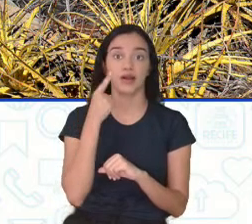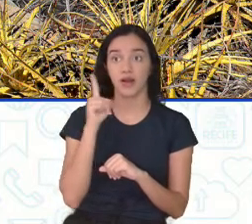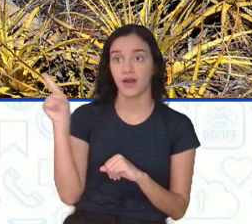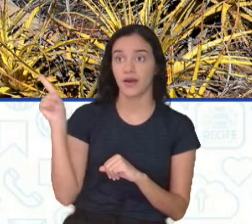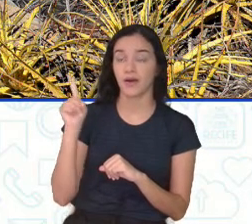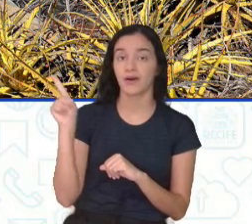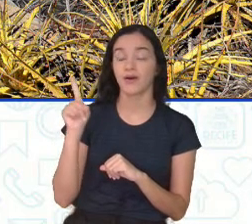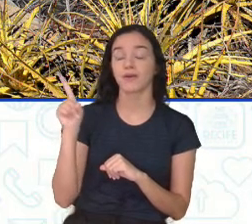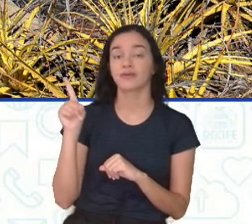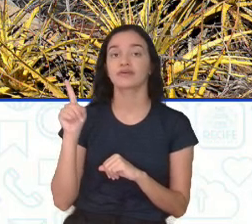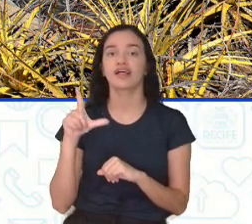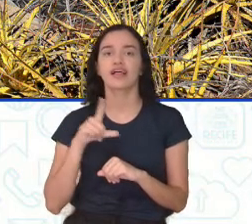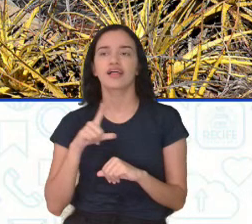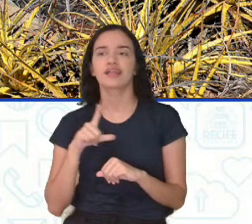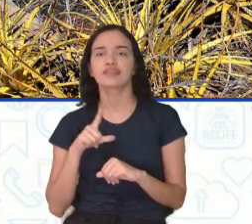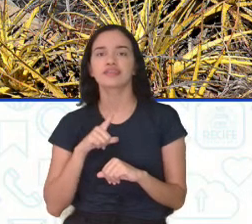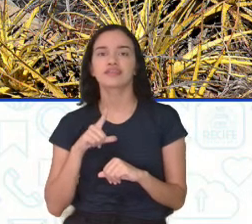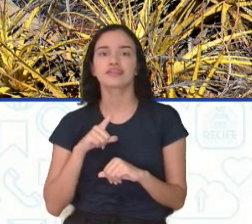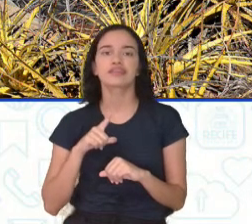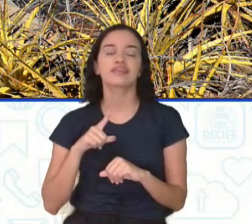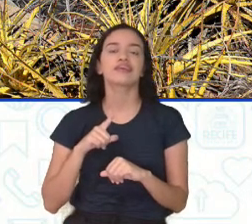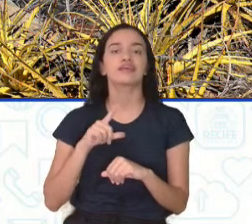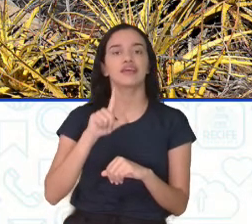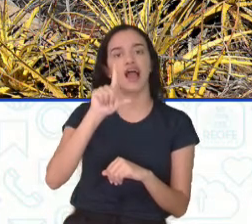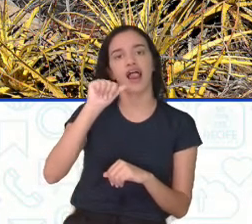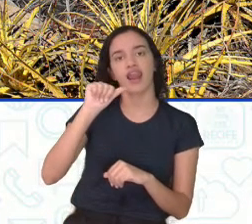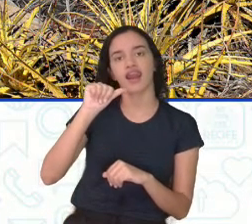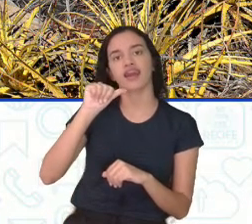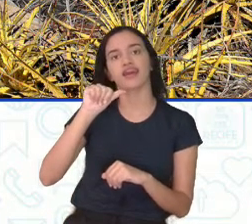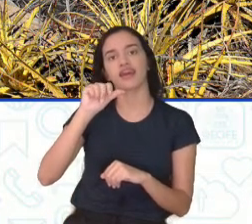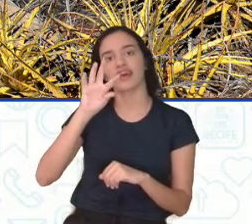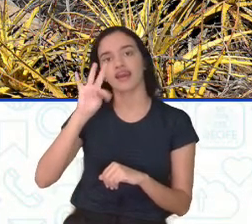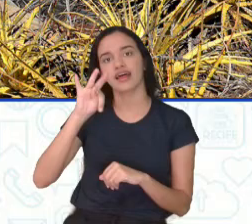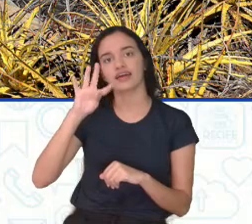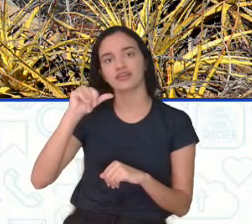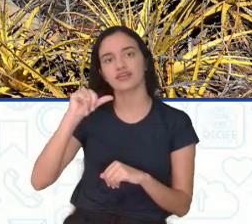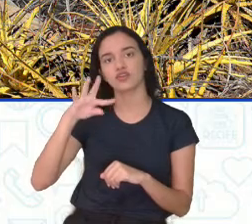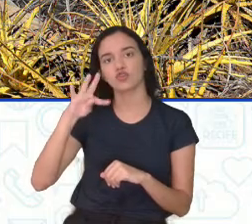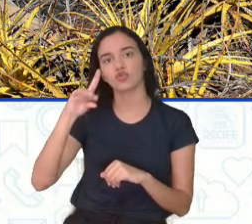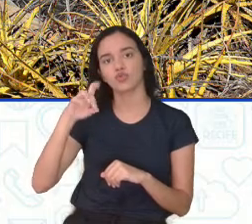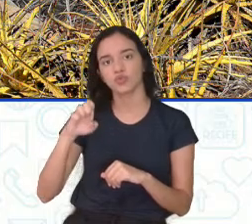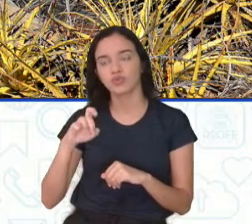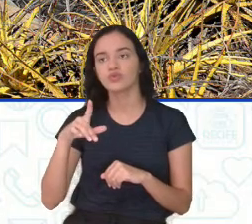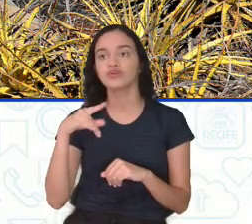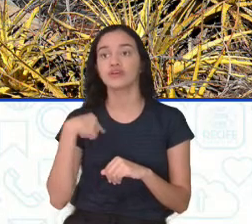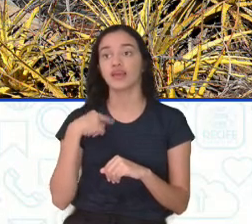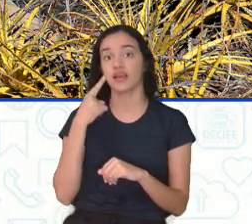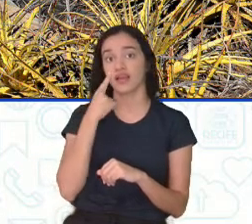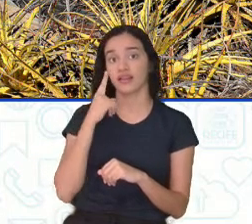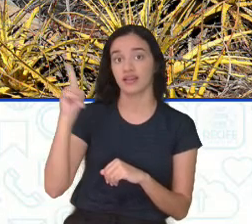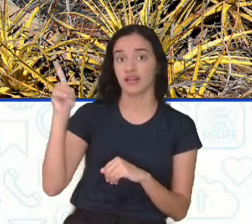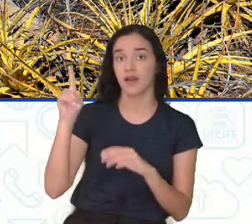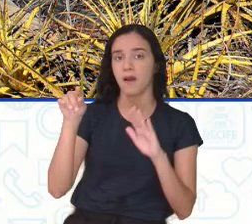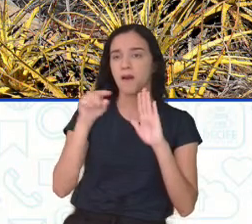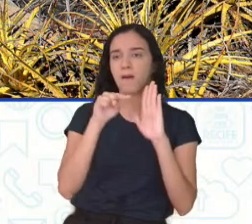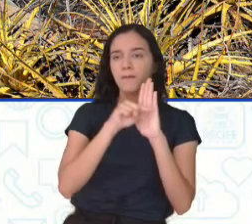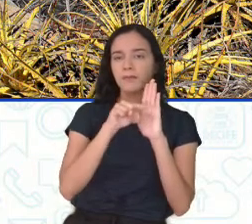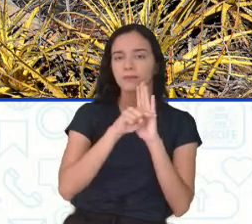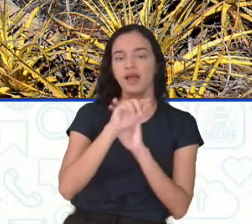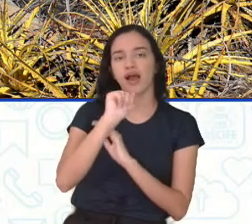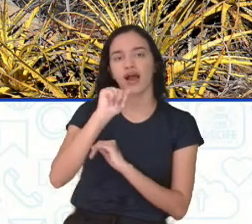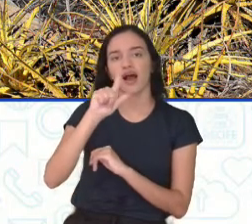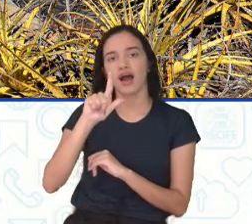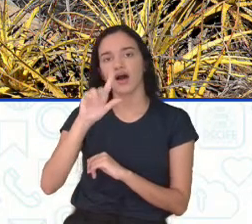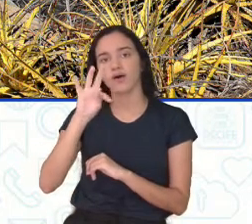a latitude, a altitude, continentalidade e maritimidade. Vamos devagarzinho